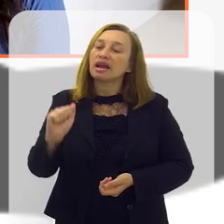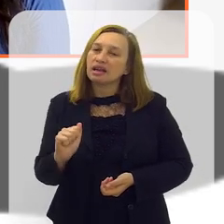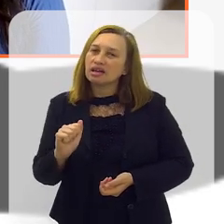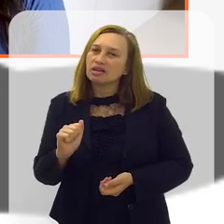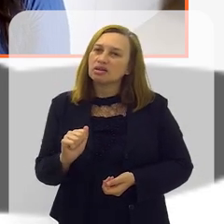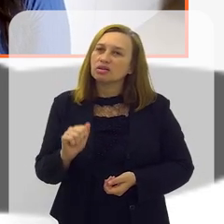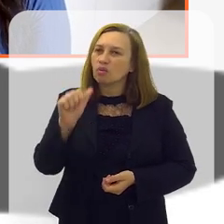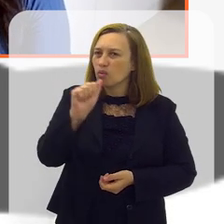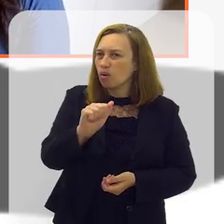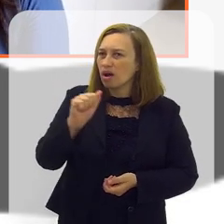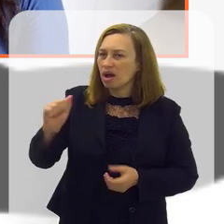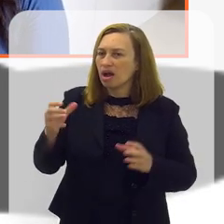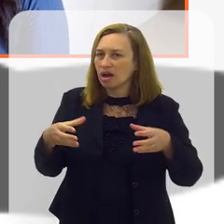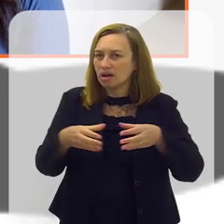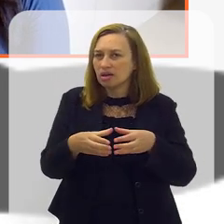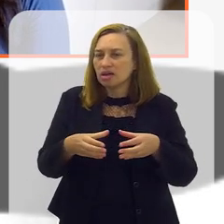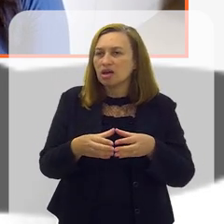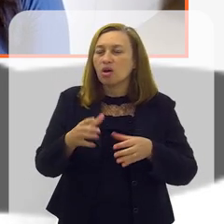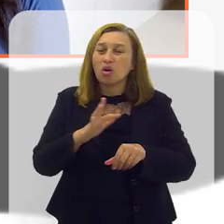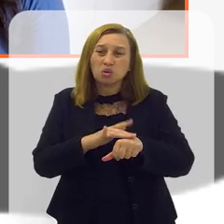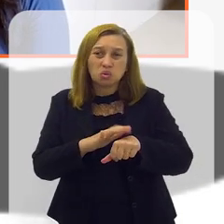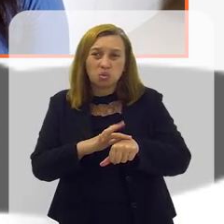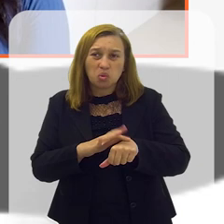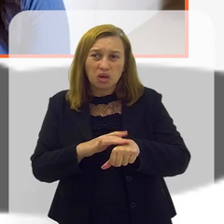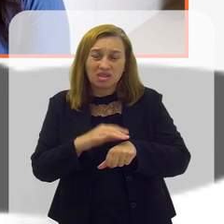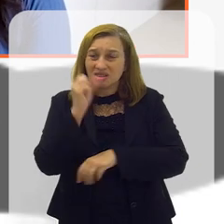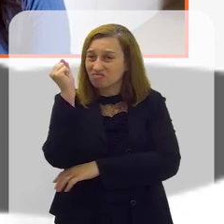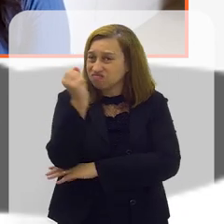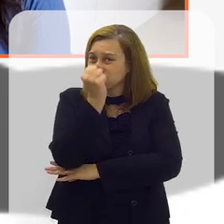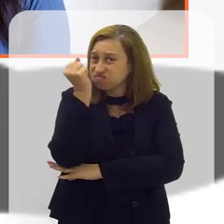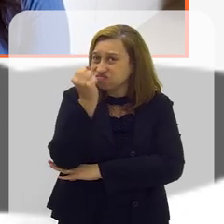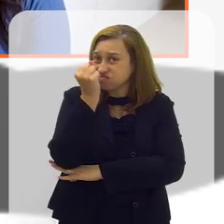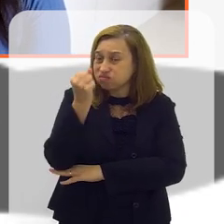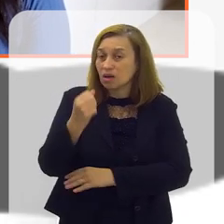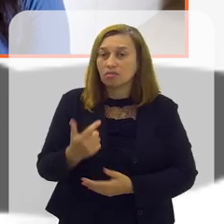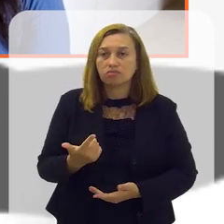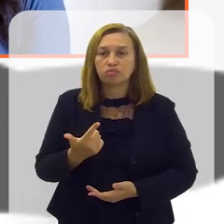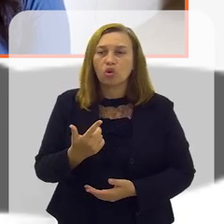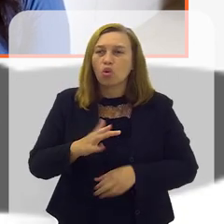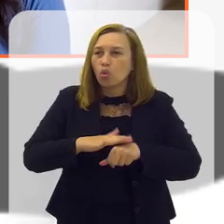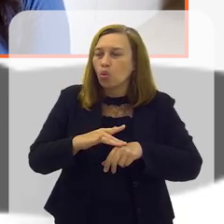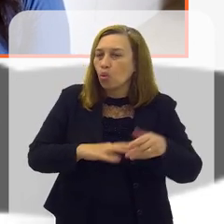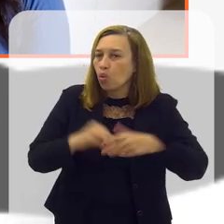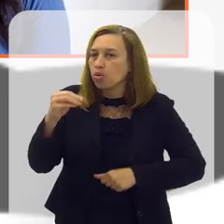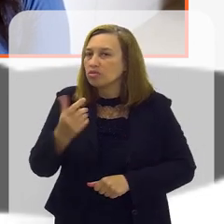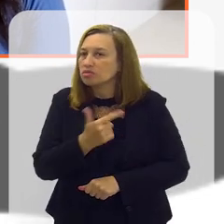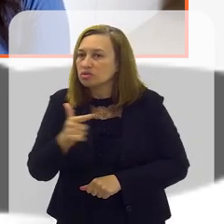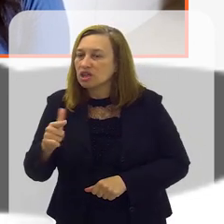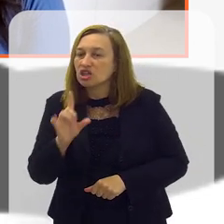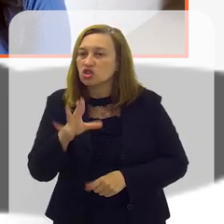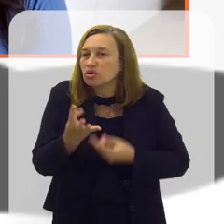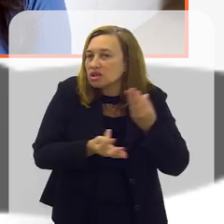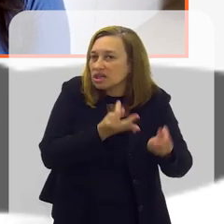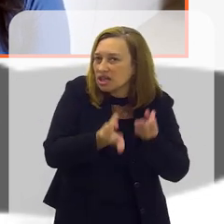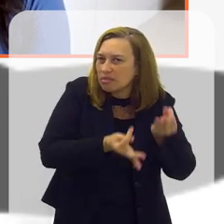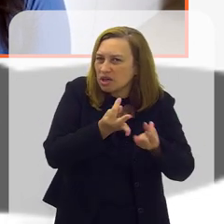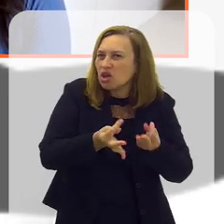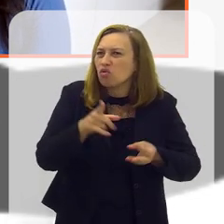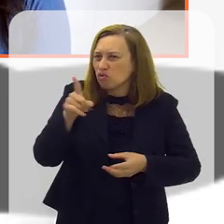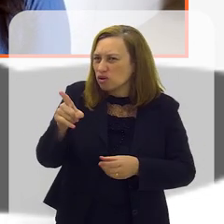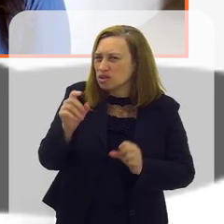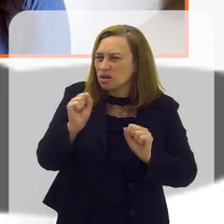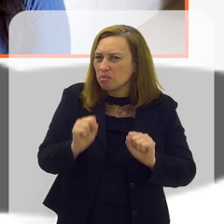Gabriela, o alcoolismo é uma doença crônica e multifatorial e ela não tem cura, ela tem